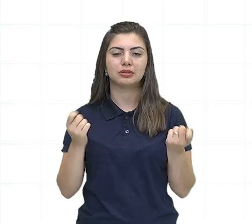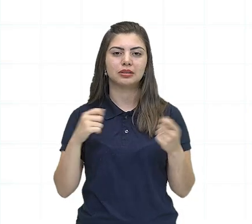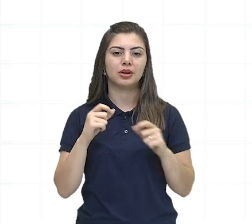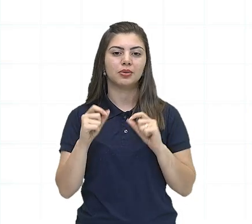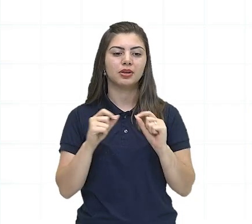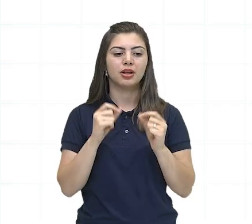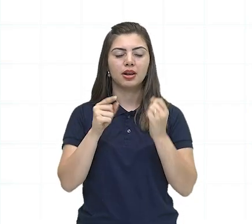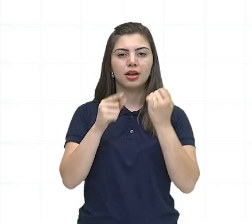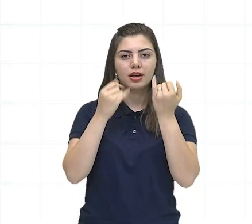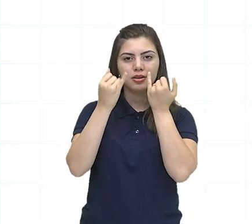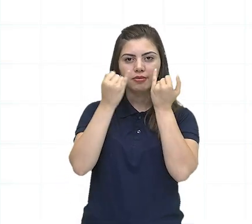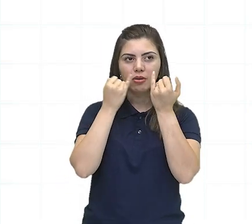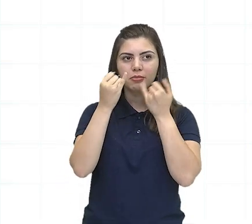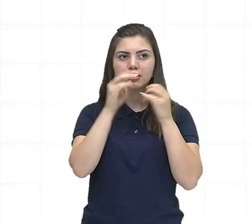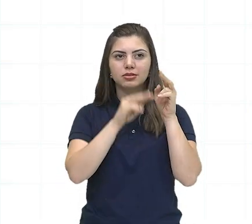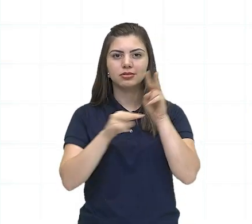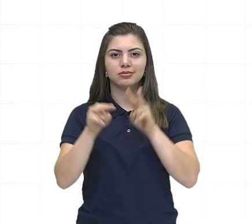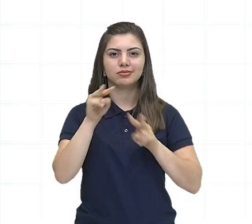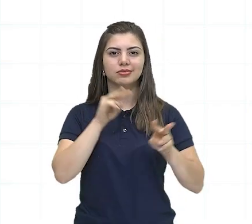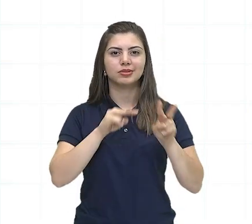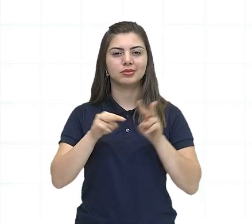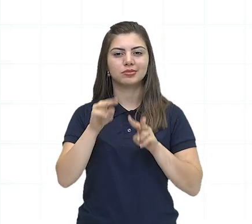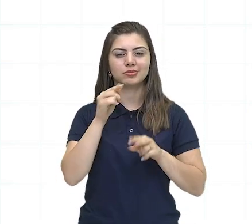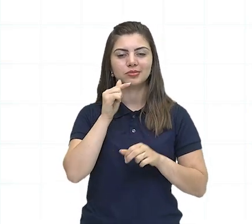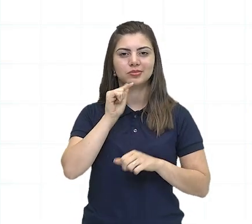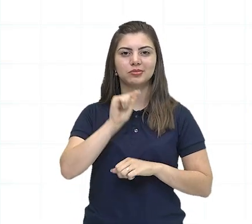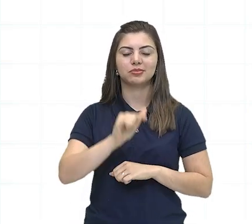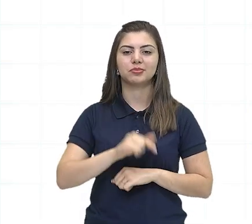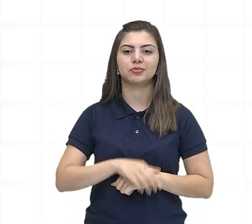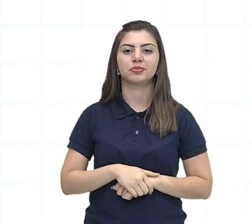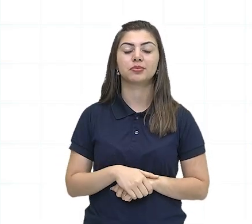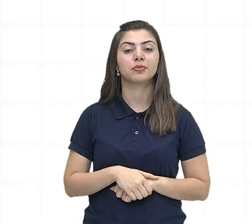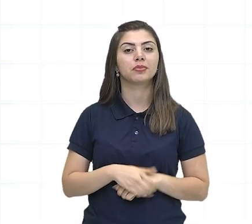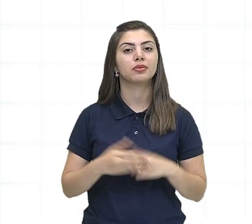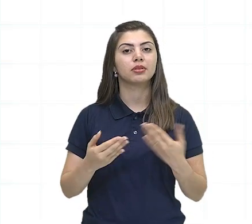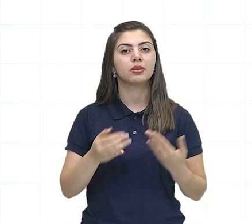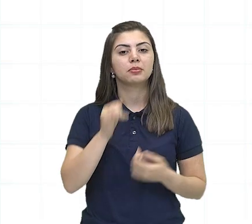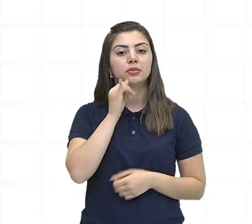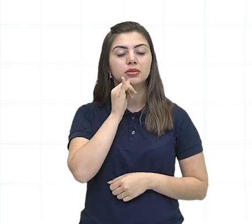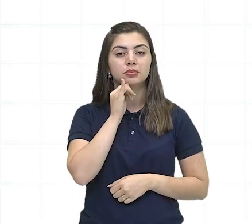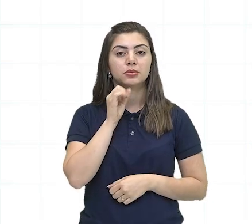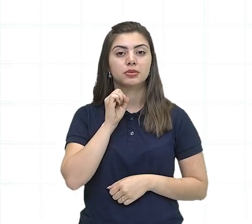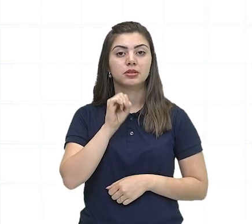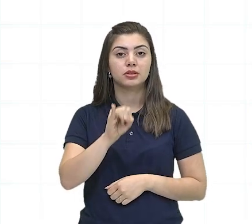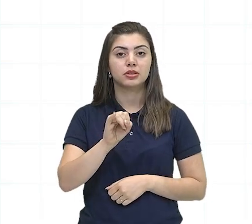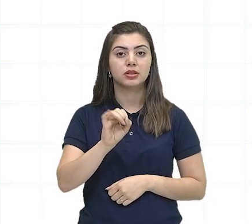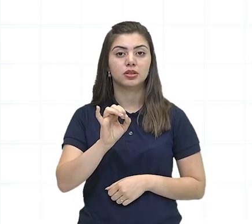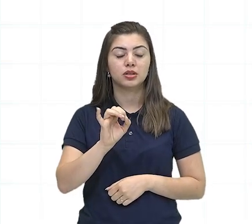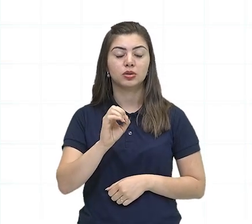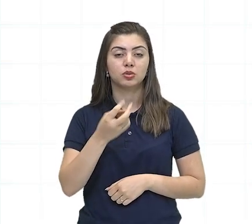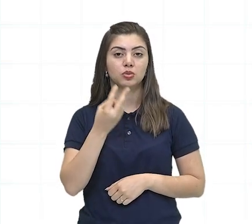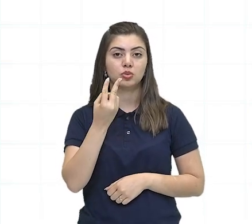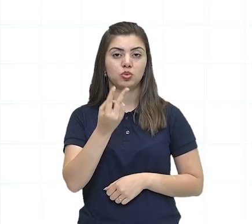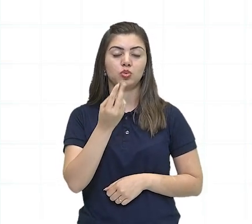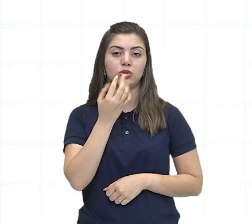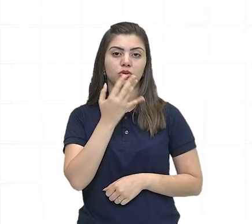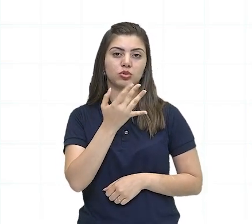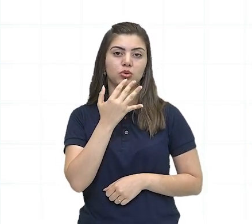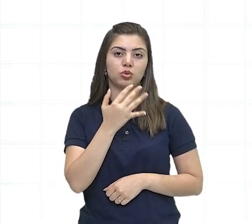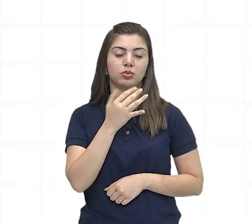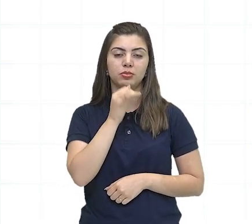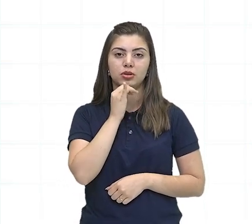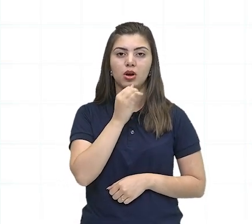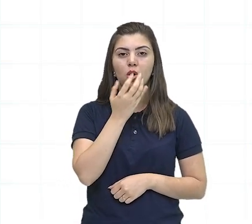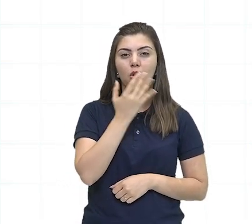a informação visual no ambiente. Ora, por exemplo, se eu tiver apenas duas cores, certo? Se eu tiver uma